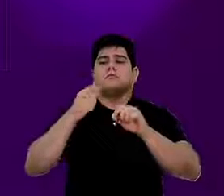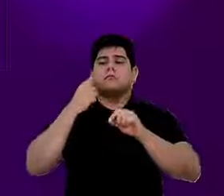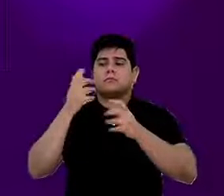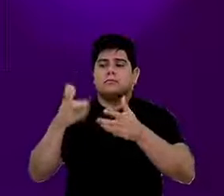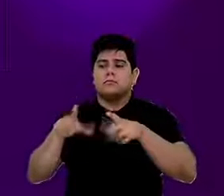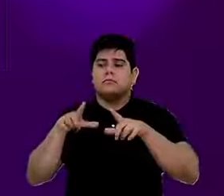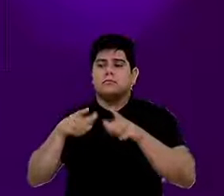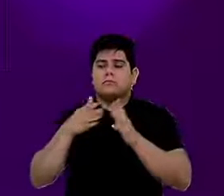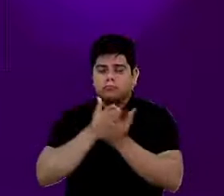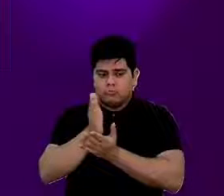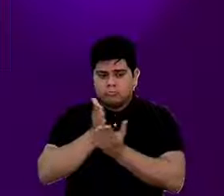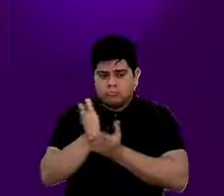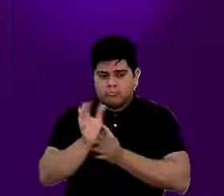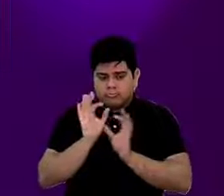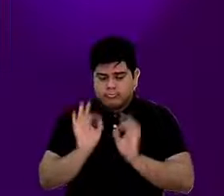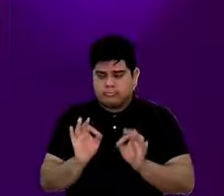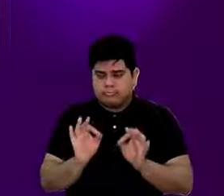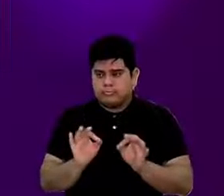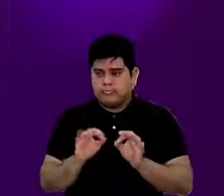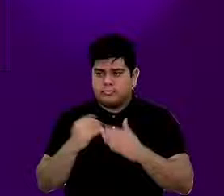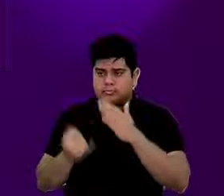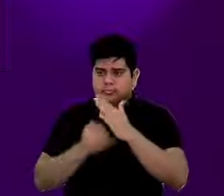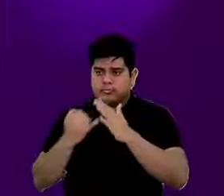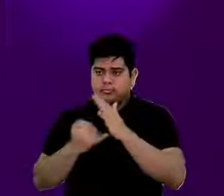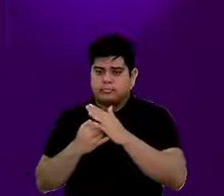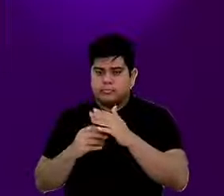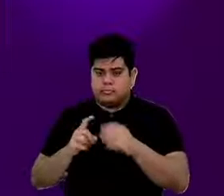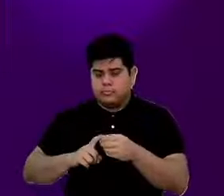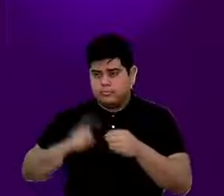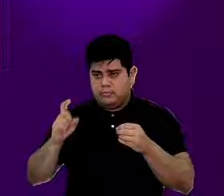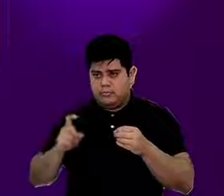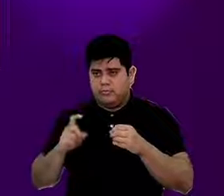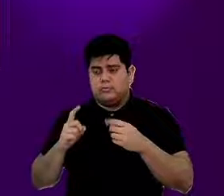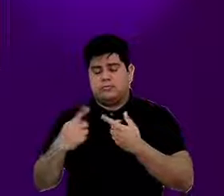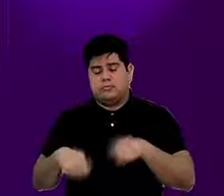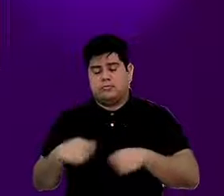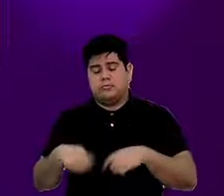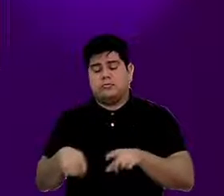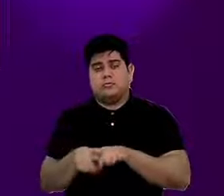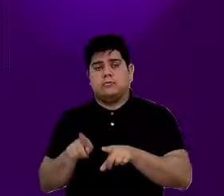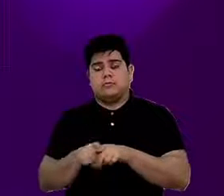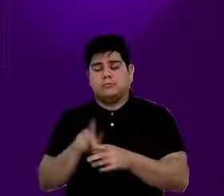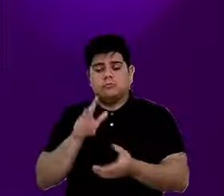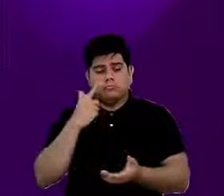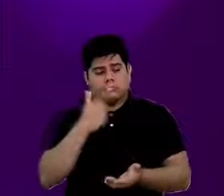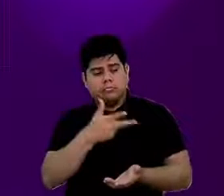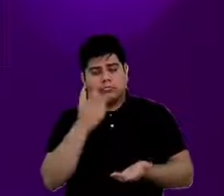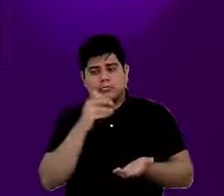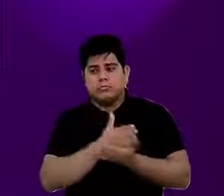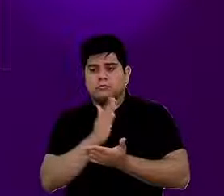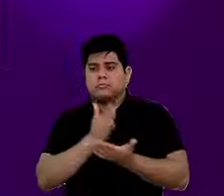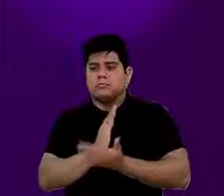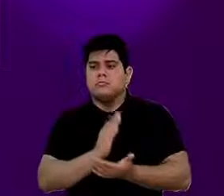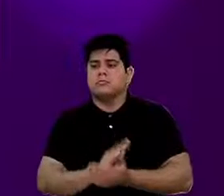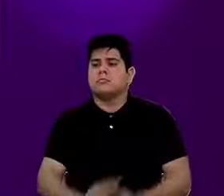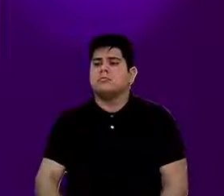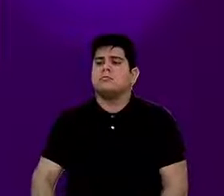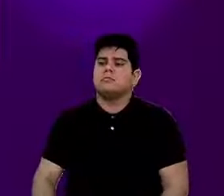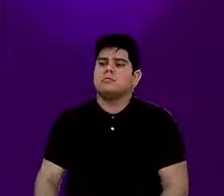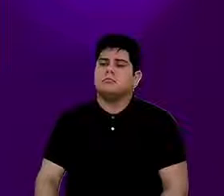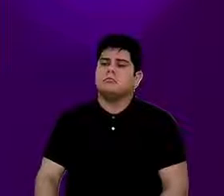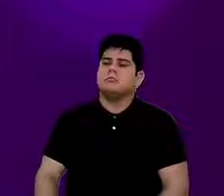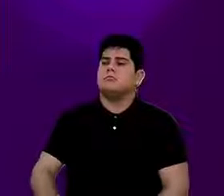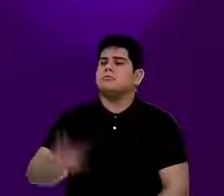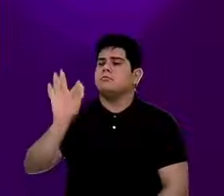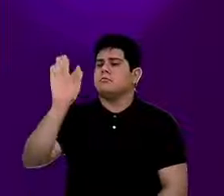de linha de cuidado por uma instituição que seja independente e que possa validar os nossos processos. Para